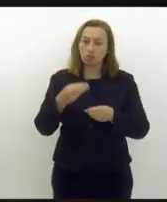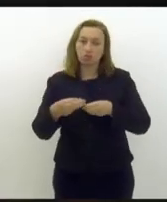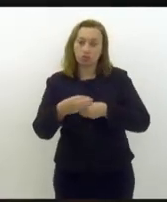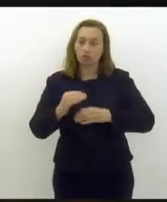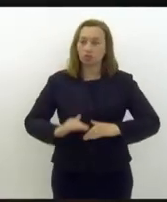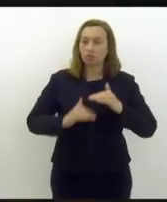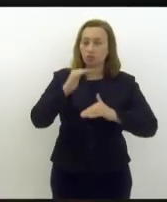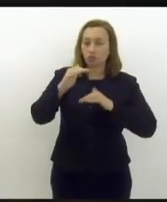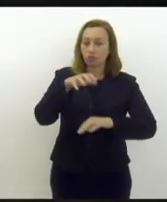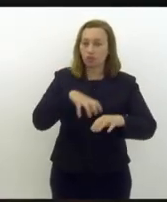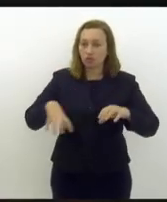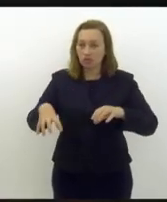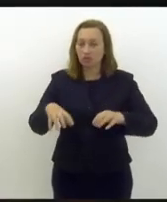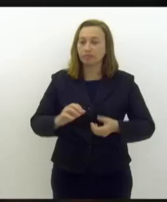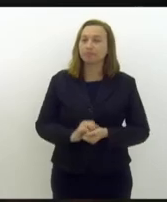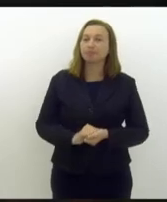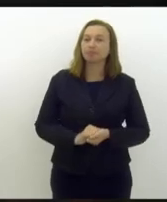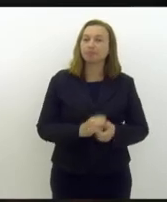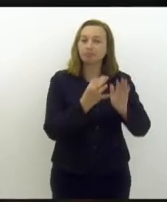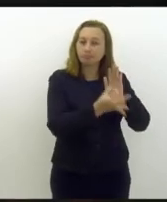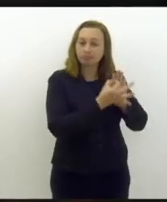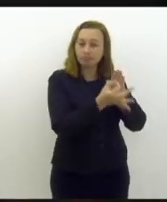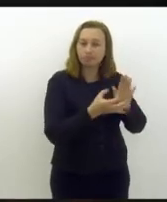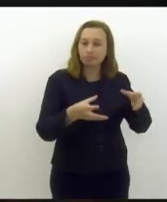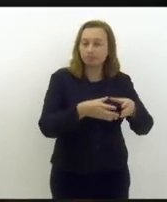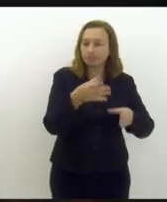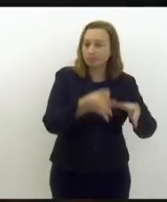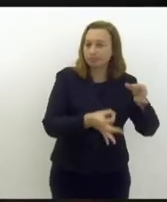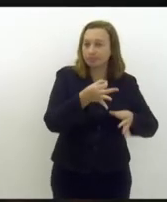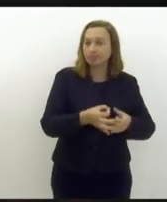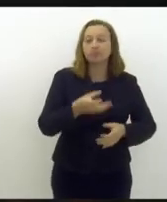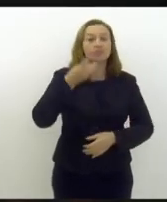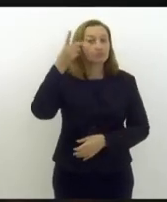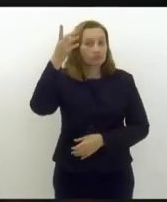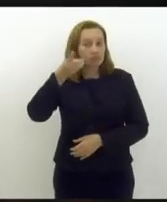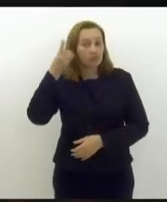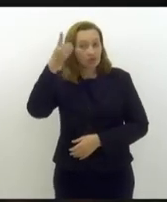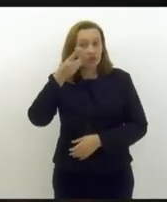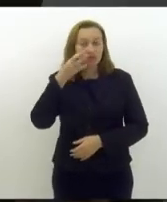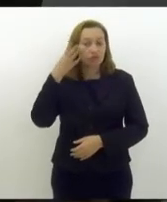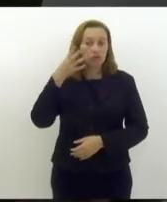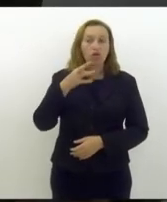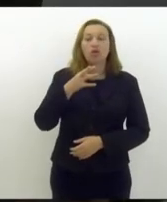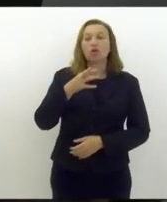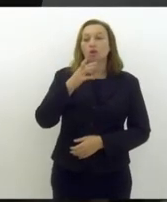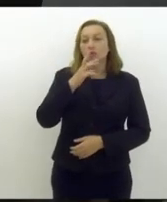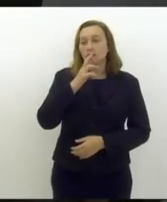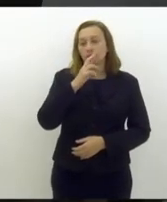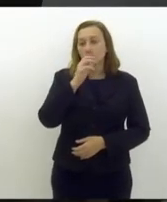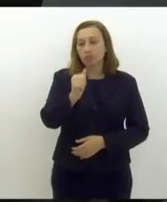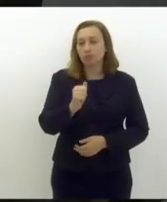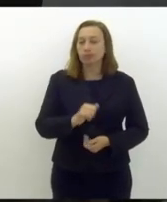Regional para emitir parecer pela comissão de Constituição e justiça Deputado Rodrigo Amorim